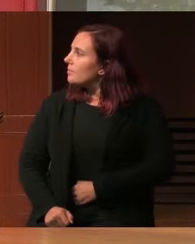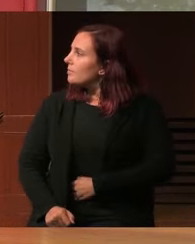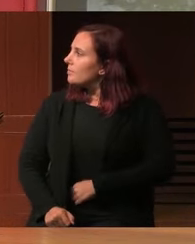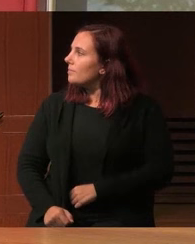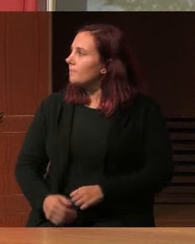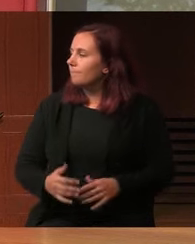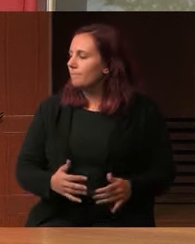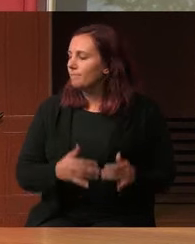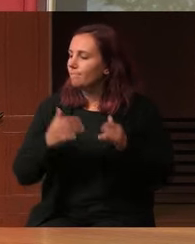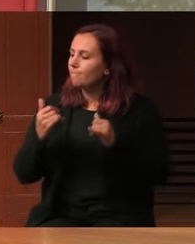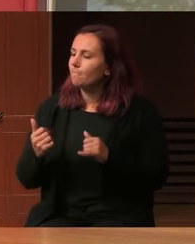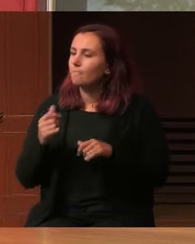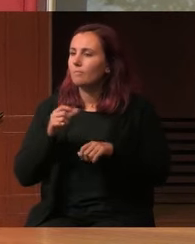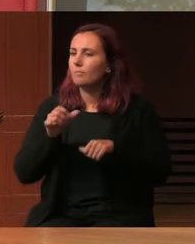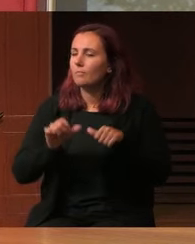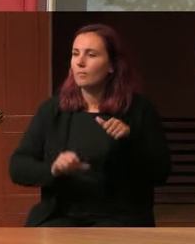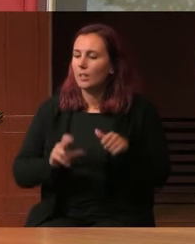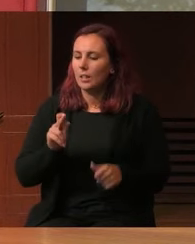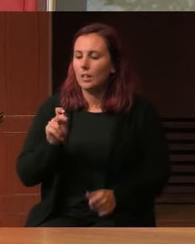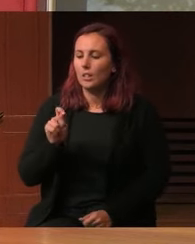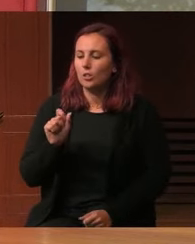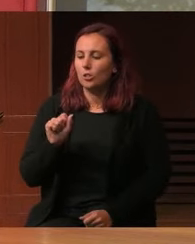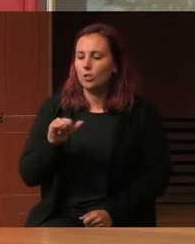Passo agora a palavra à Regina Duarte.